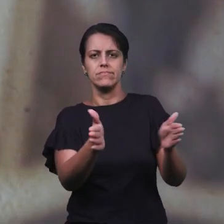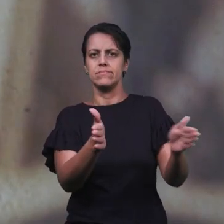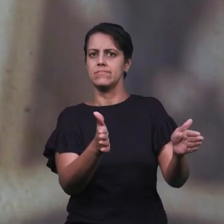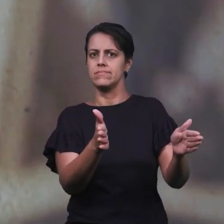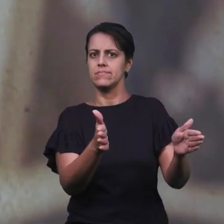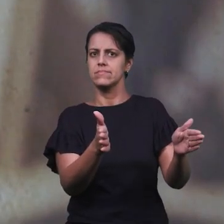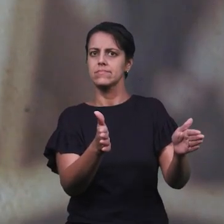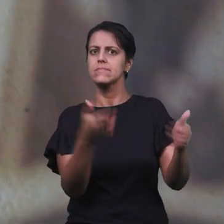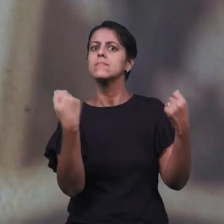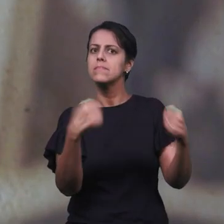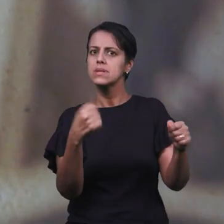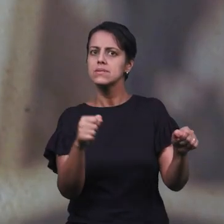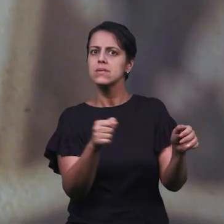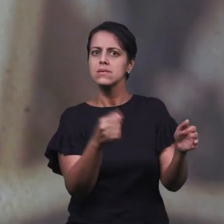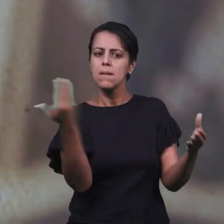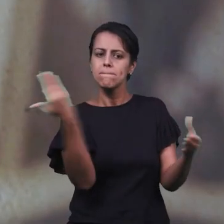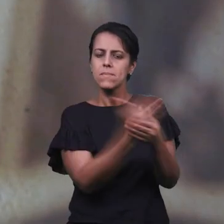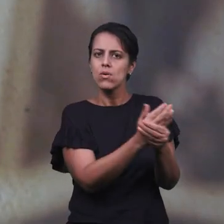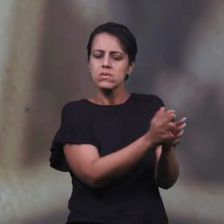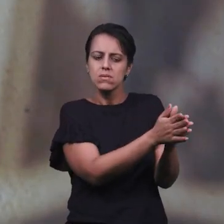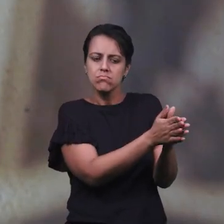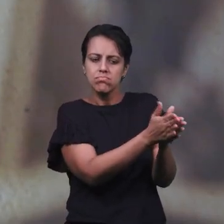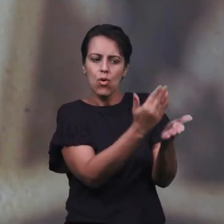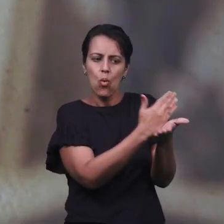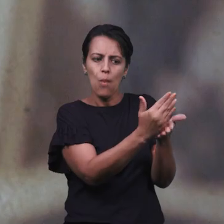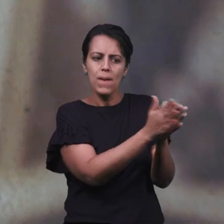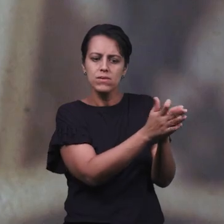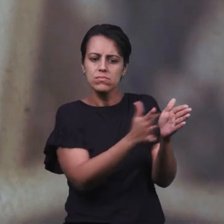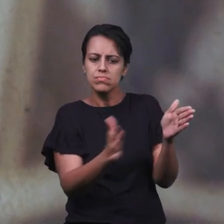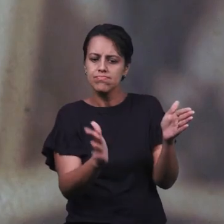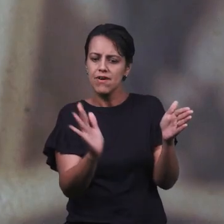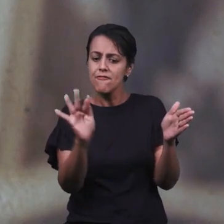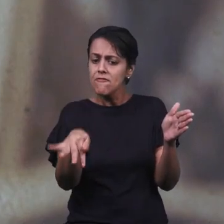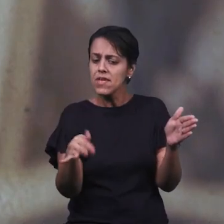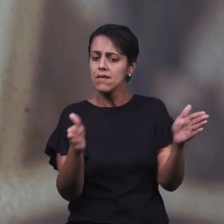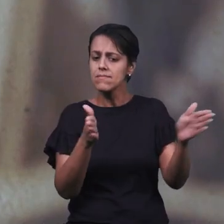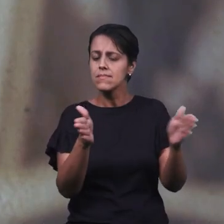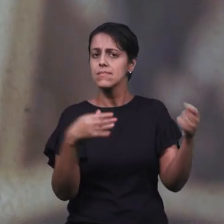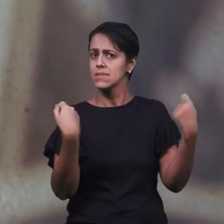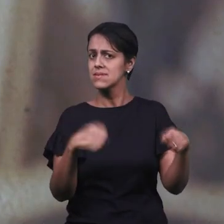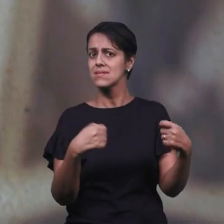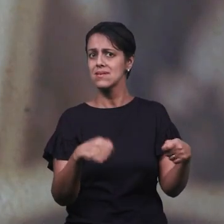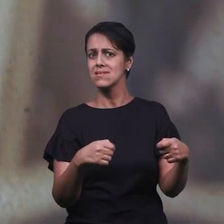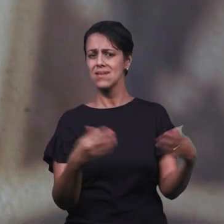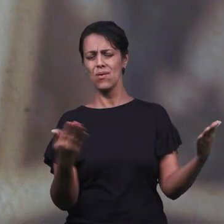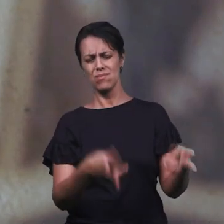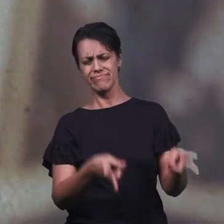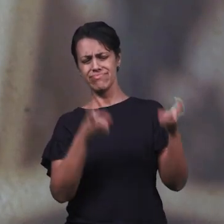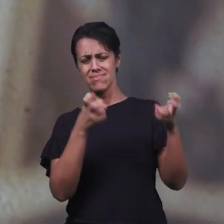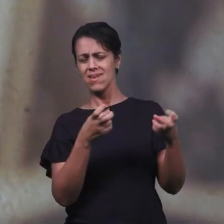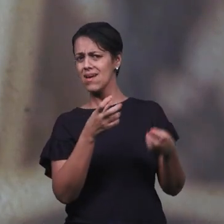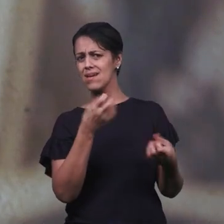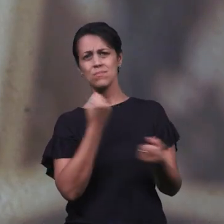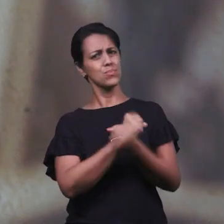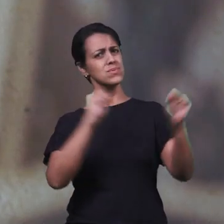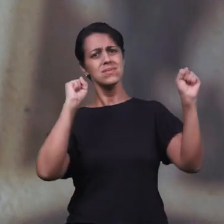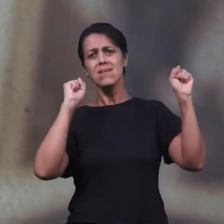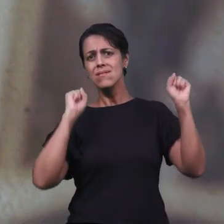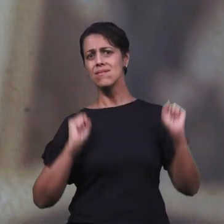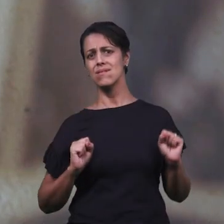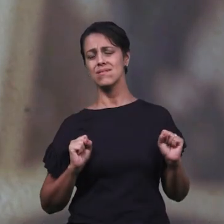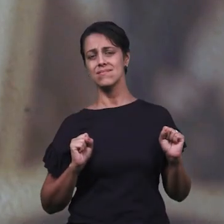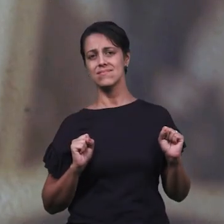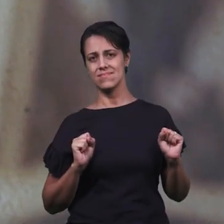adequado para a duração de um processo, você entendeu? Então isso hoje é quase que impossível,